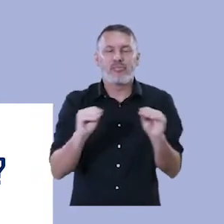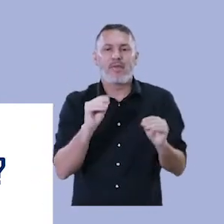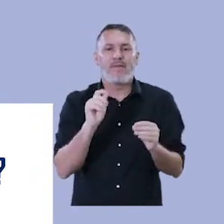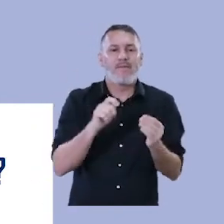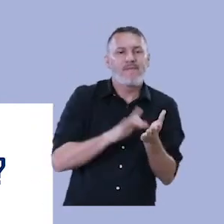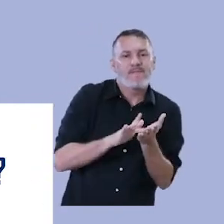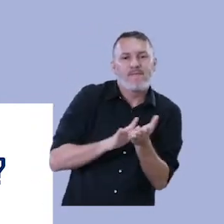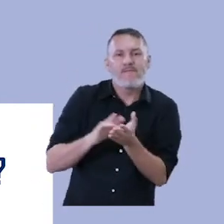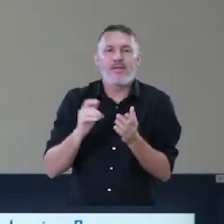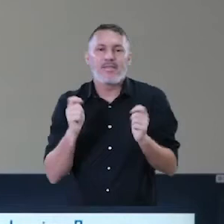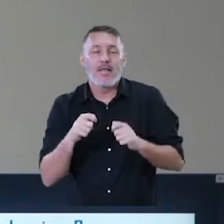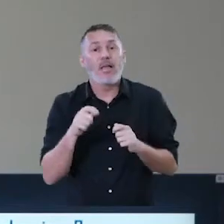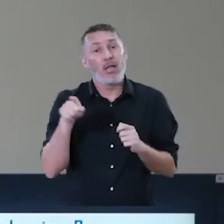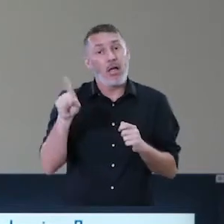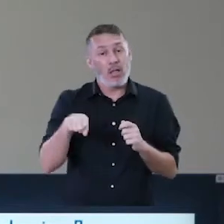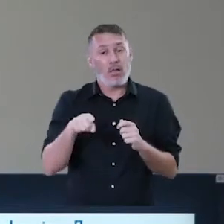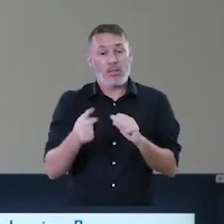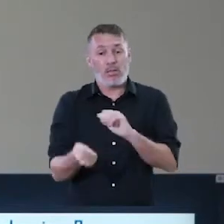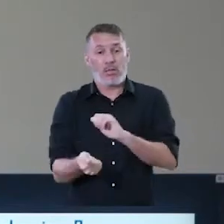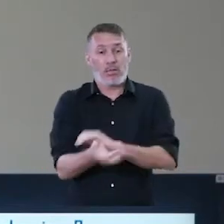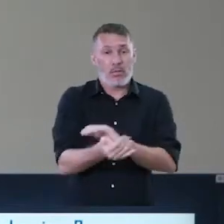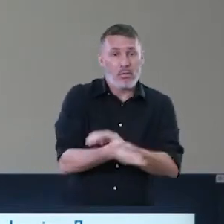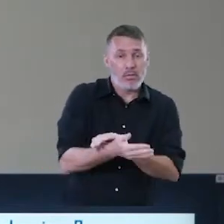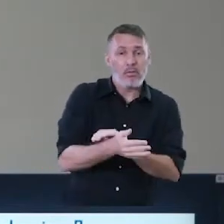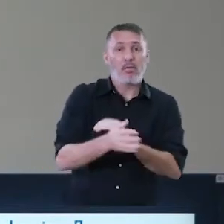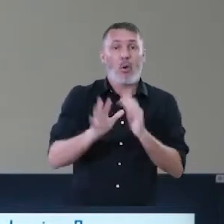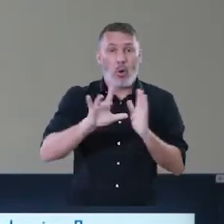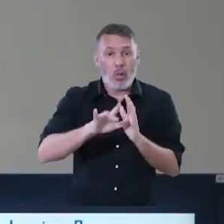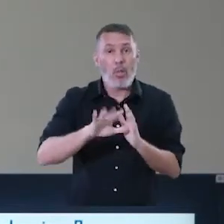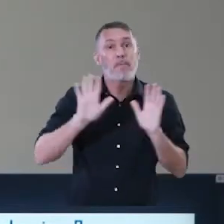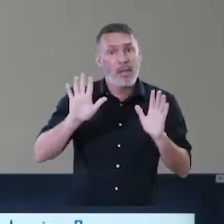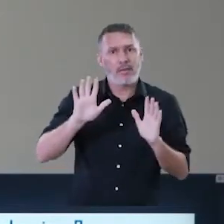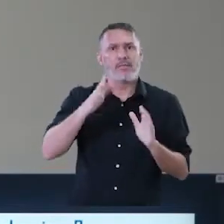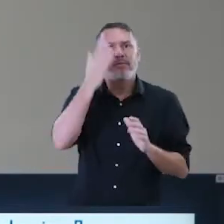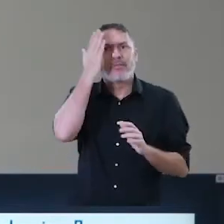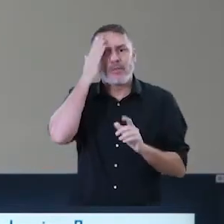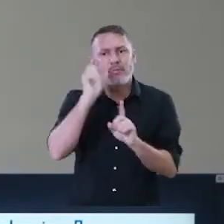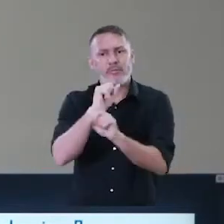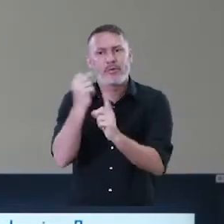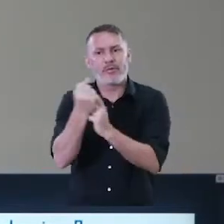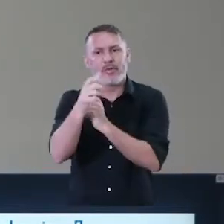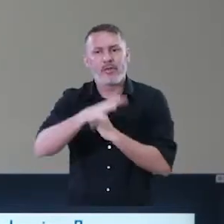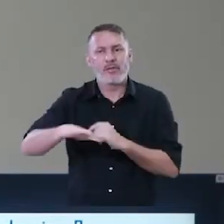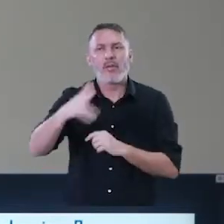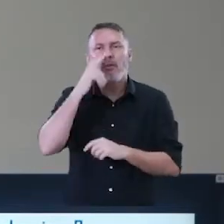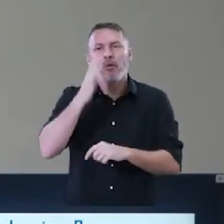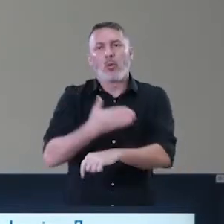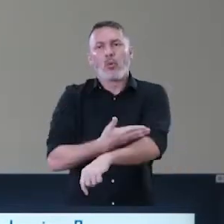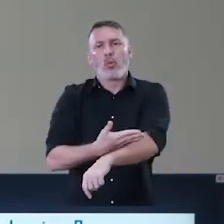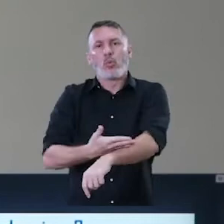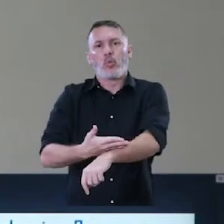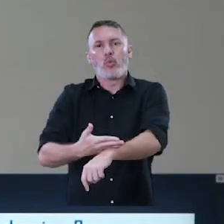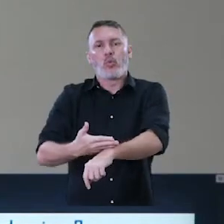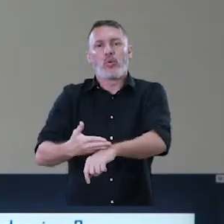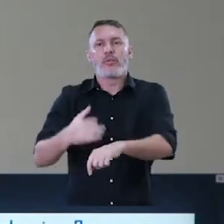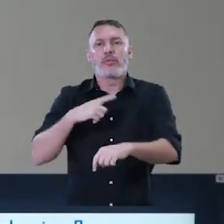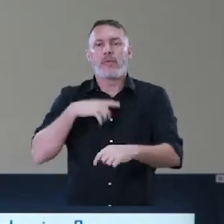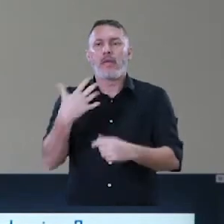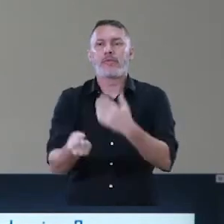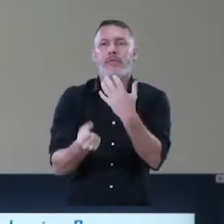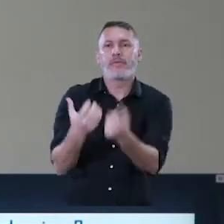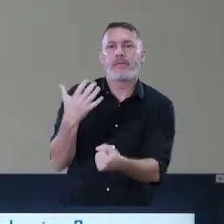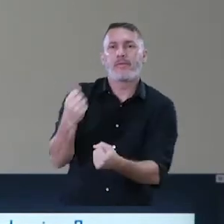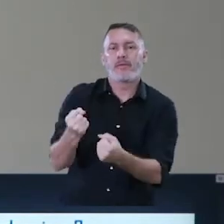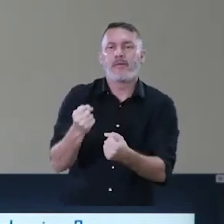valor cultural. Estamos falando de corrupção e eu vou falar sobre a mentalidade, a cultura. Essa é a minha tese. Geralmente